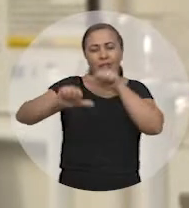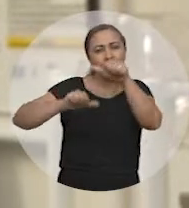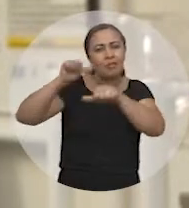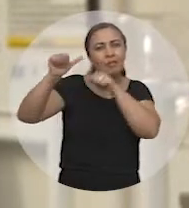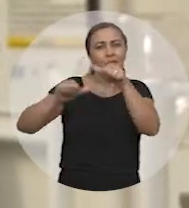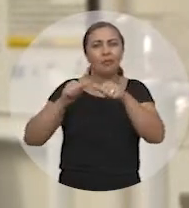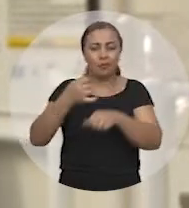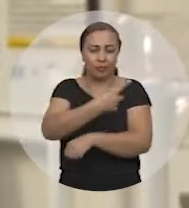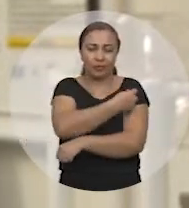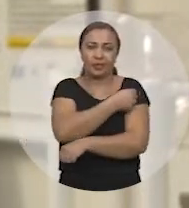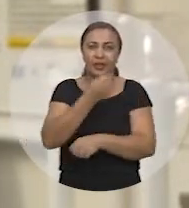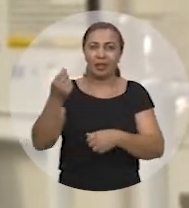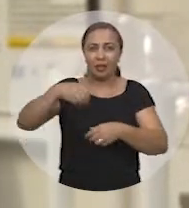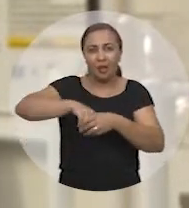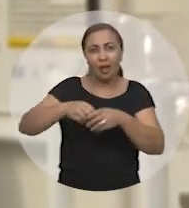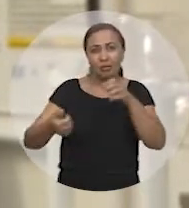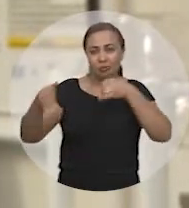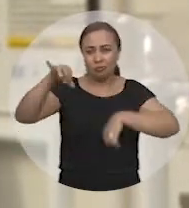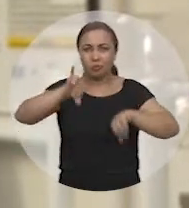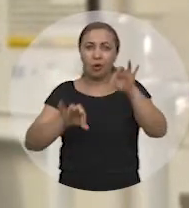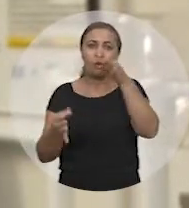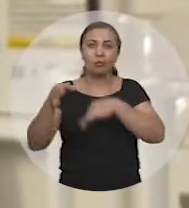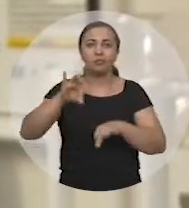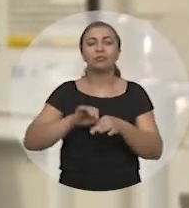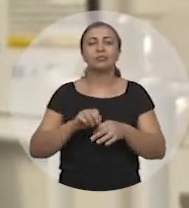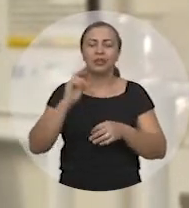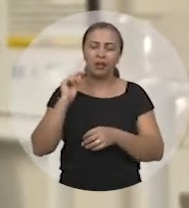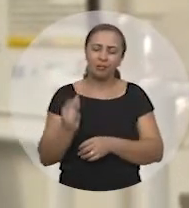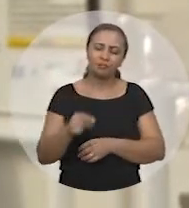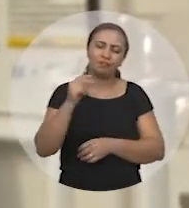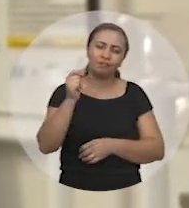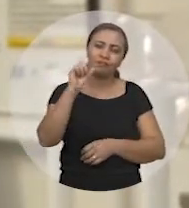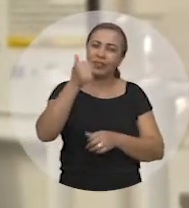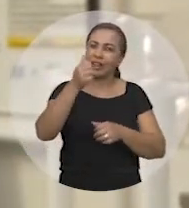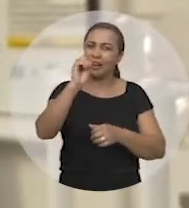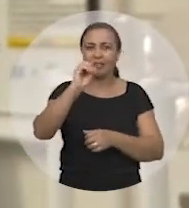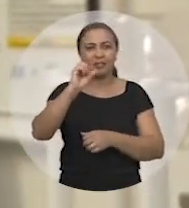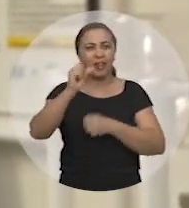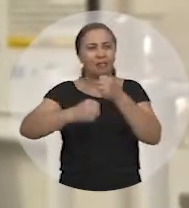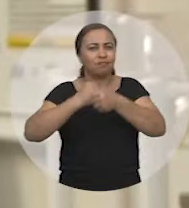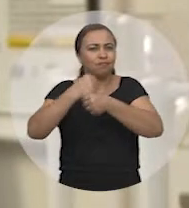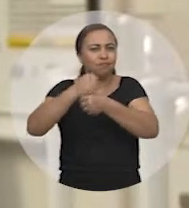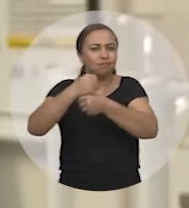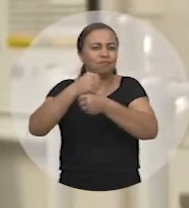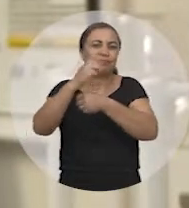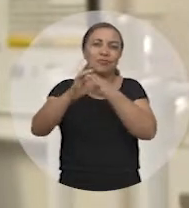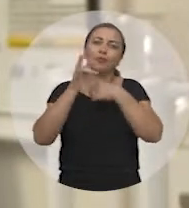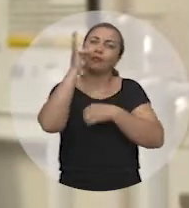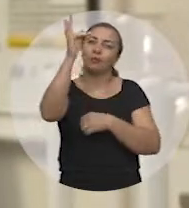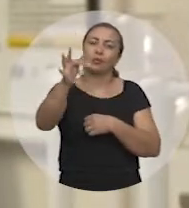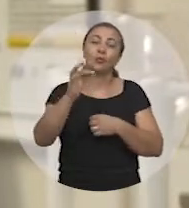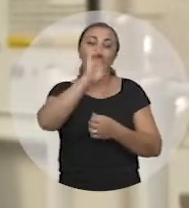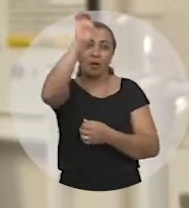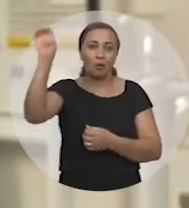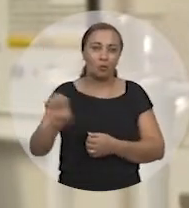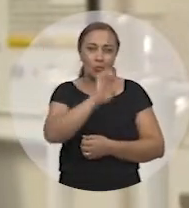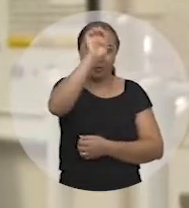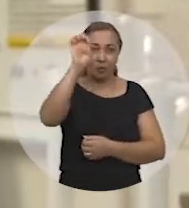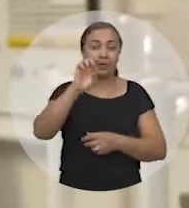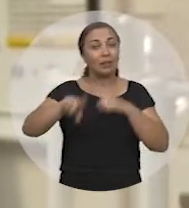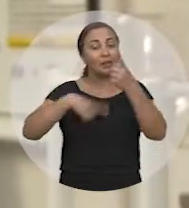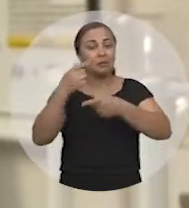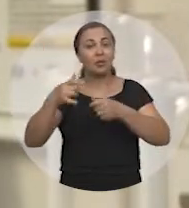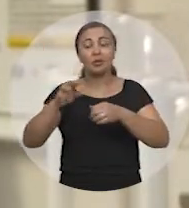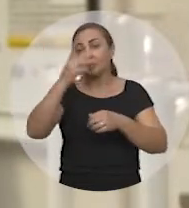desenvolveu essa vacina em laboratório que durou décadas por décadas a população européia e esse